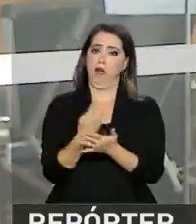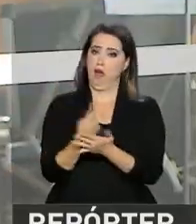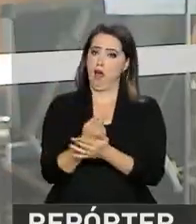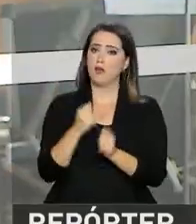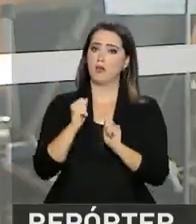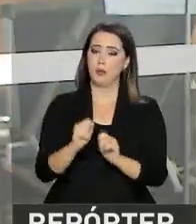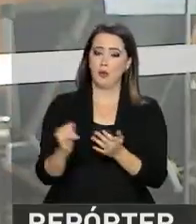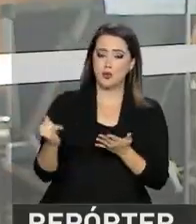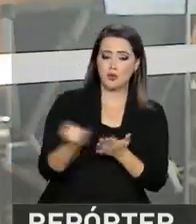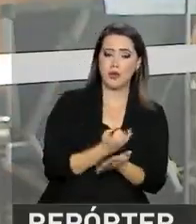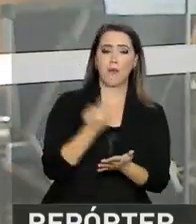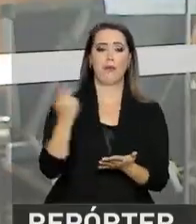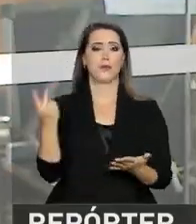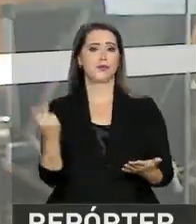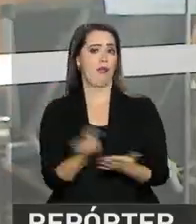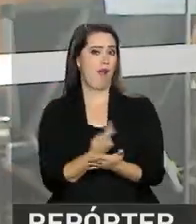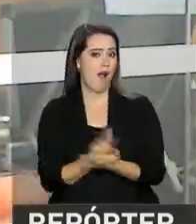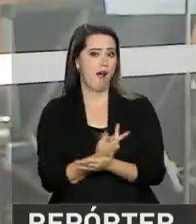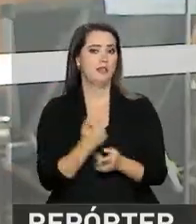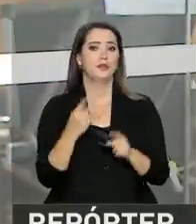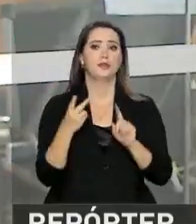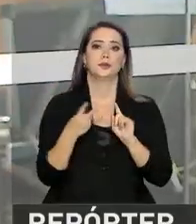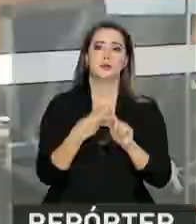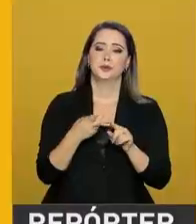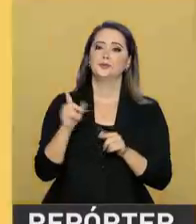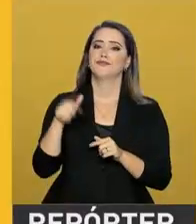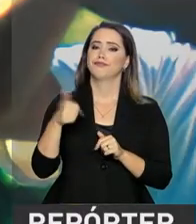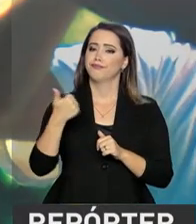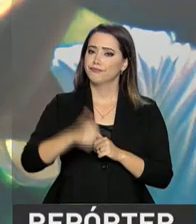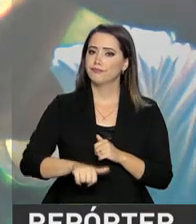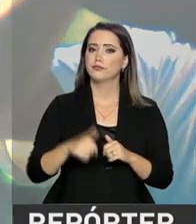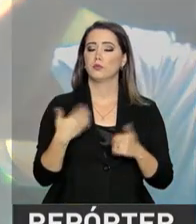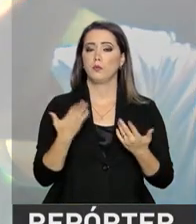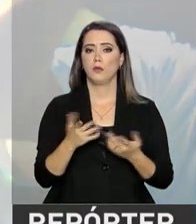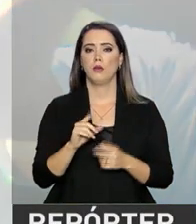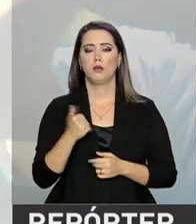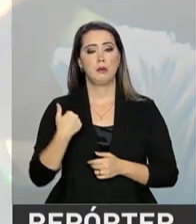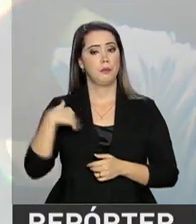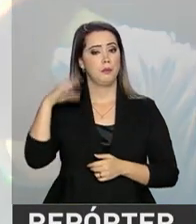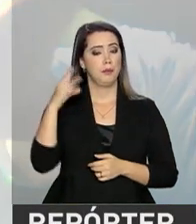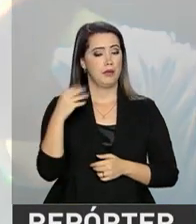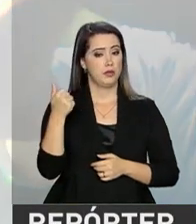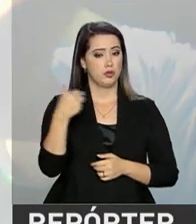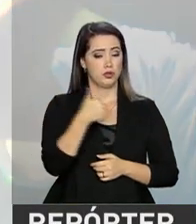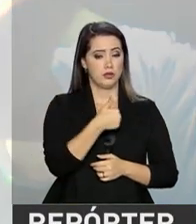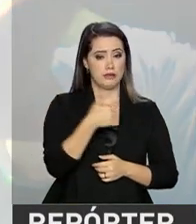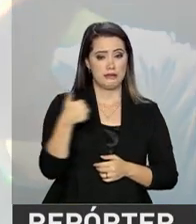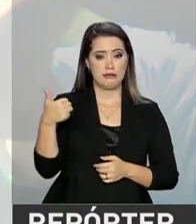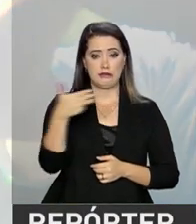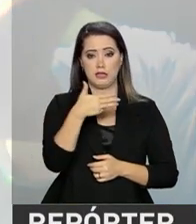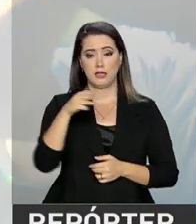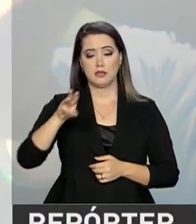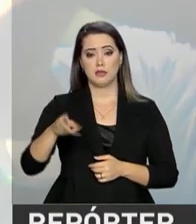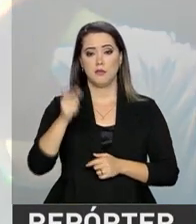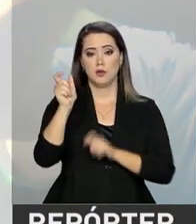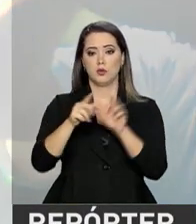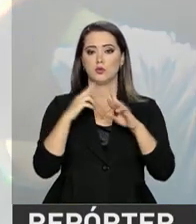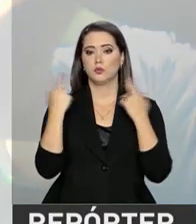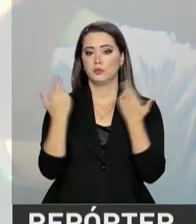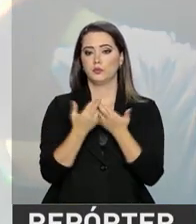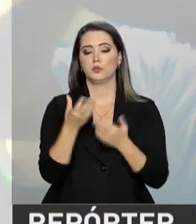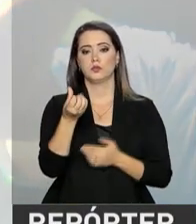tributada de uma maneira incorreta, ela se torna inviável. Há no Brasil pouco mais de 13 milhões de pessoas reunidas